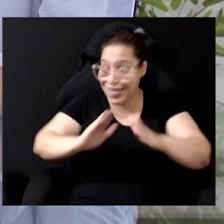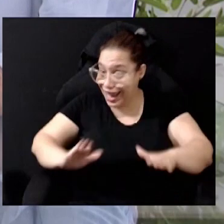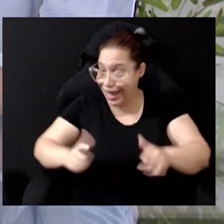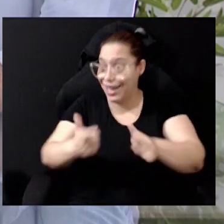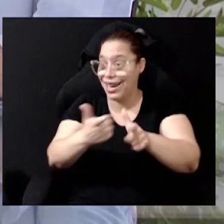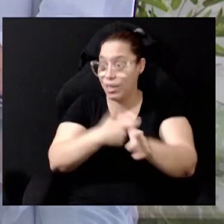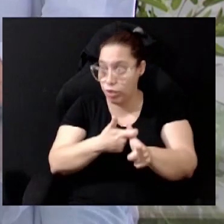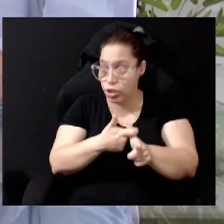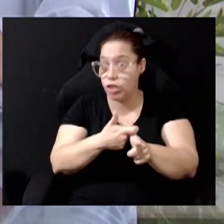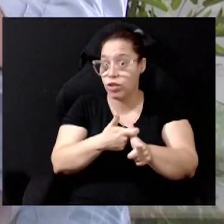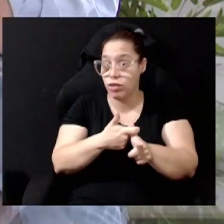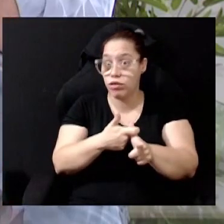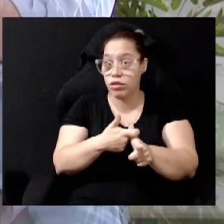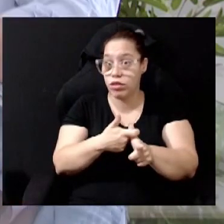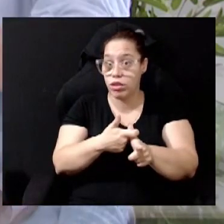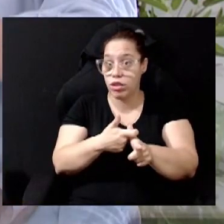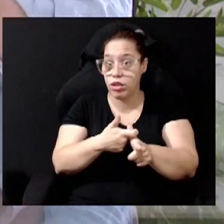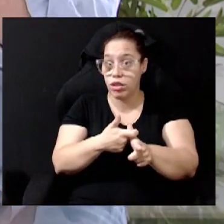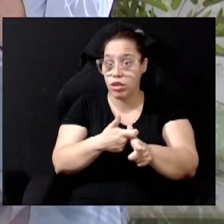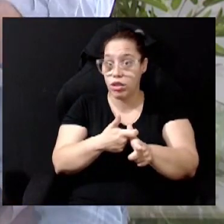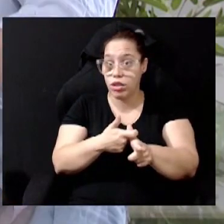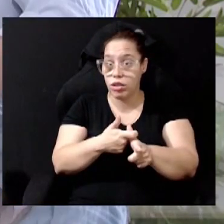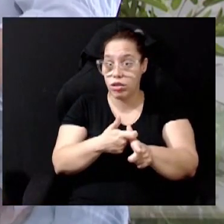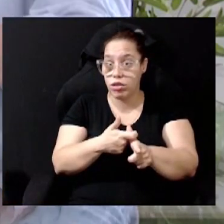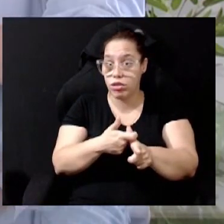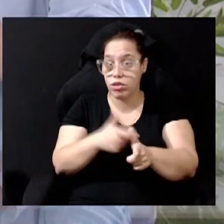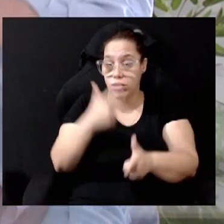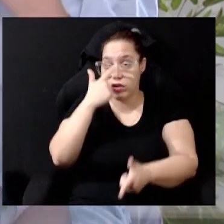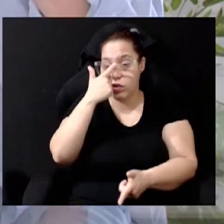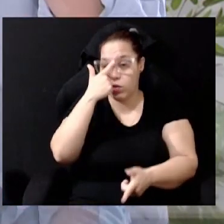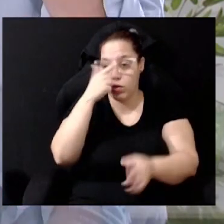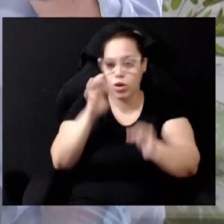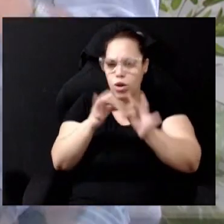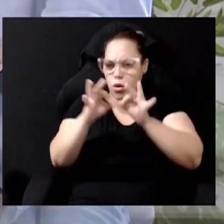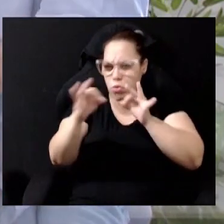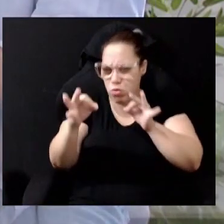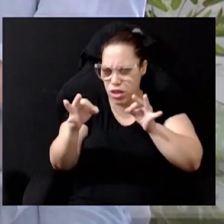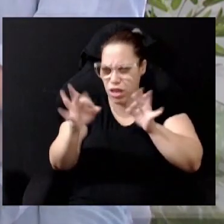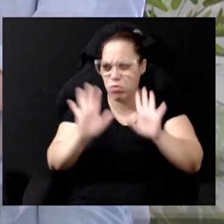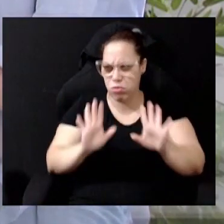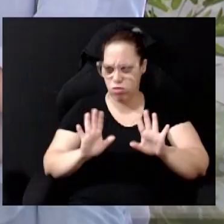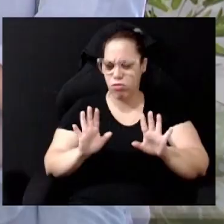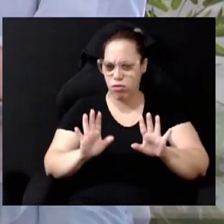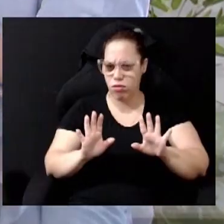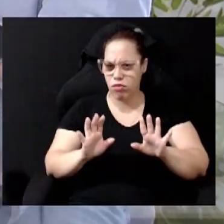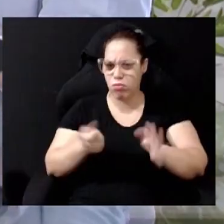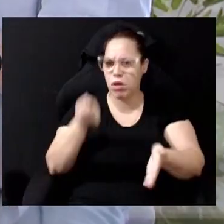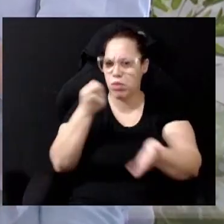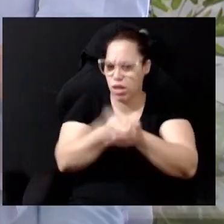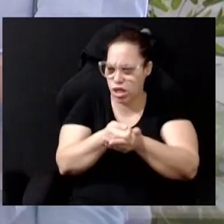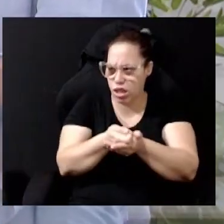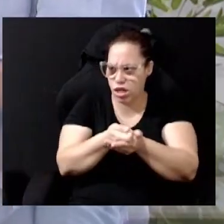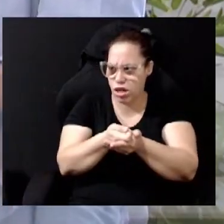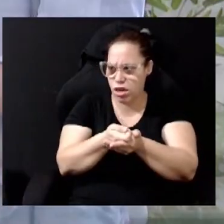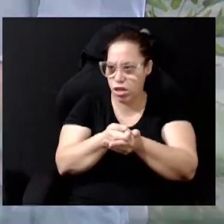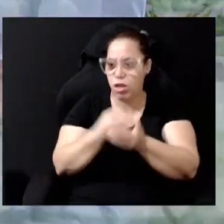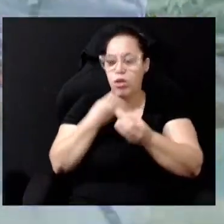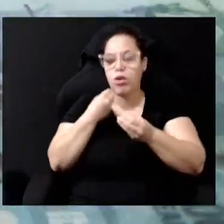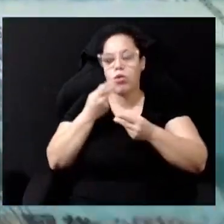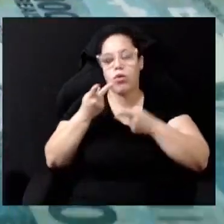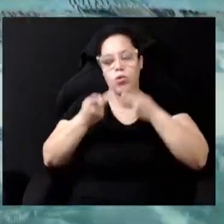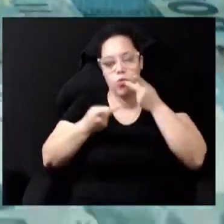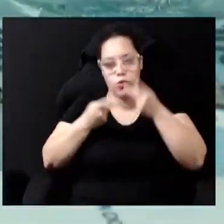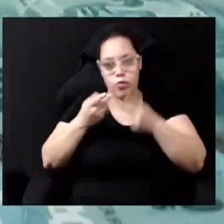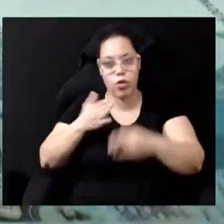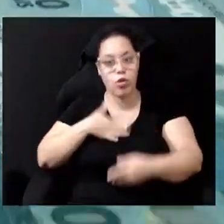gente negociar? Tem como a gente prorrogar essa dívida? Então é sempre bom entrar em contato, mostrando a sua boa